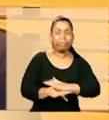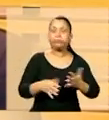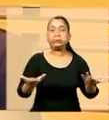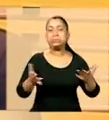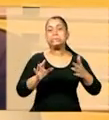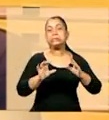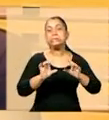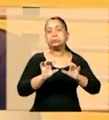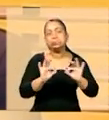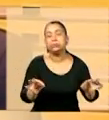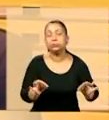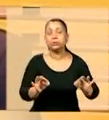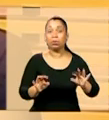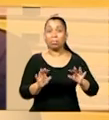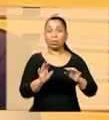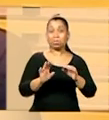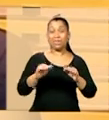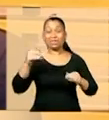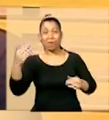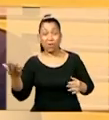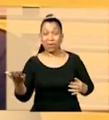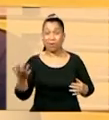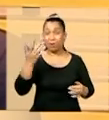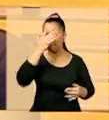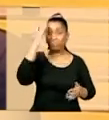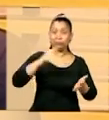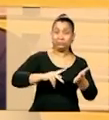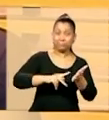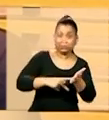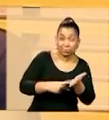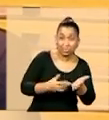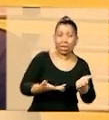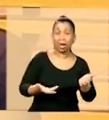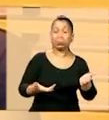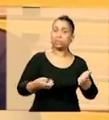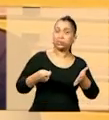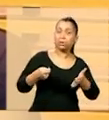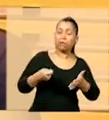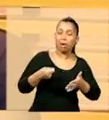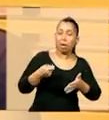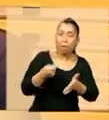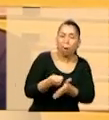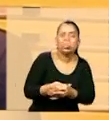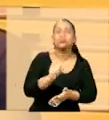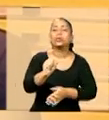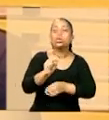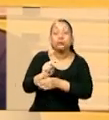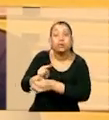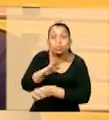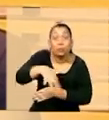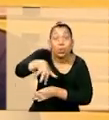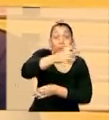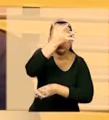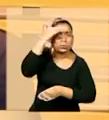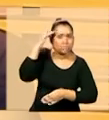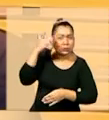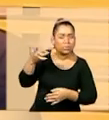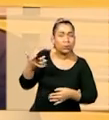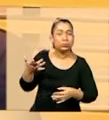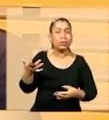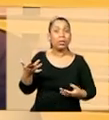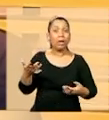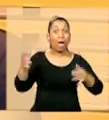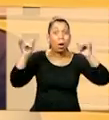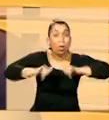pura e simplesmente. Aí fora da rotina, os sindicatos, né, que têm a obrigação de proteger os interesses do trabalhador, e os veículos de